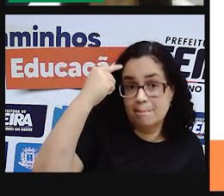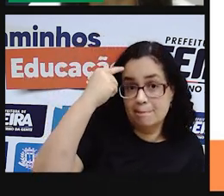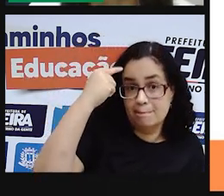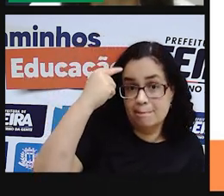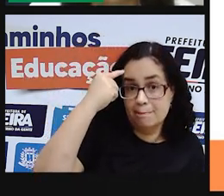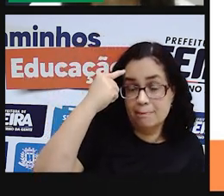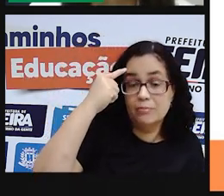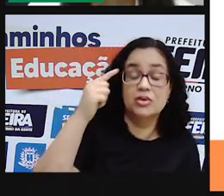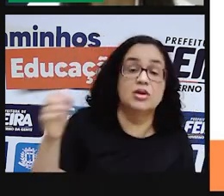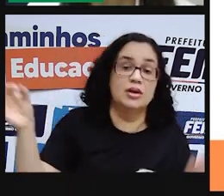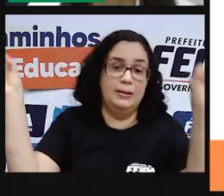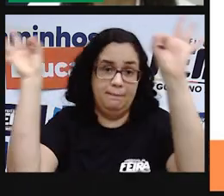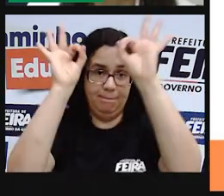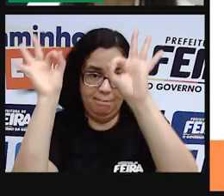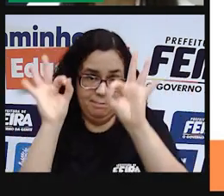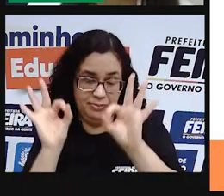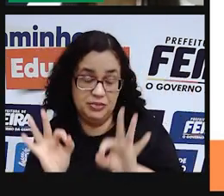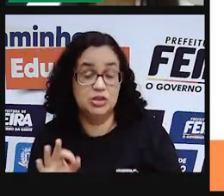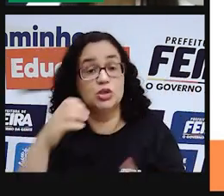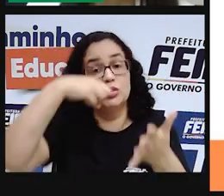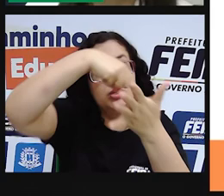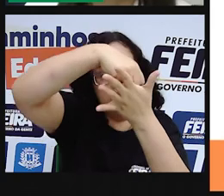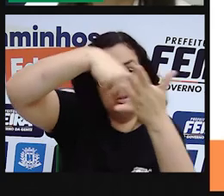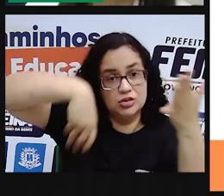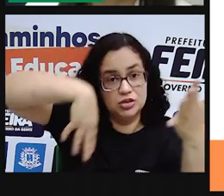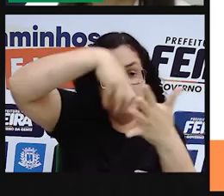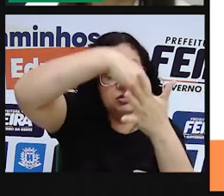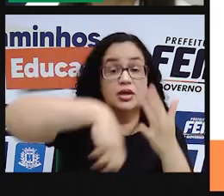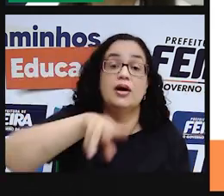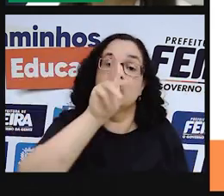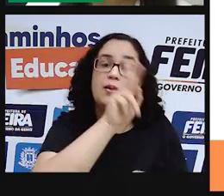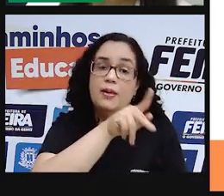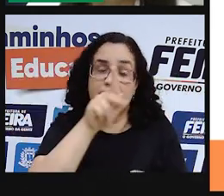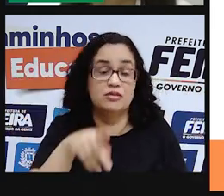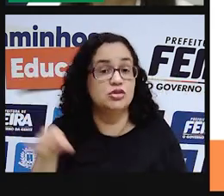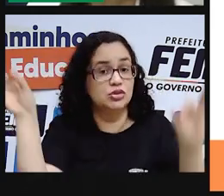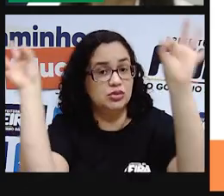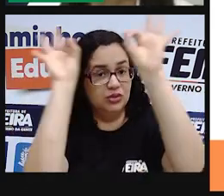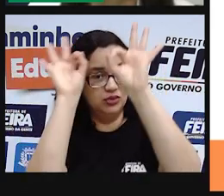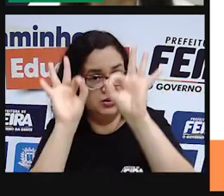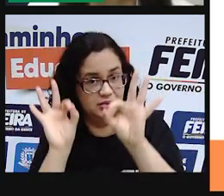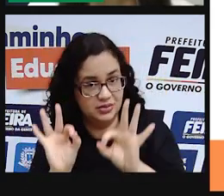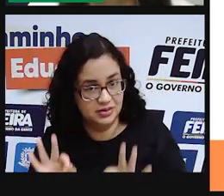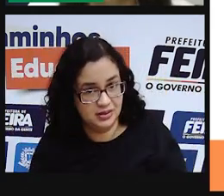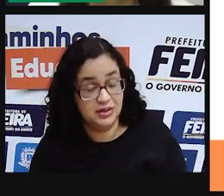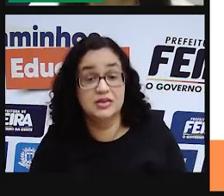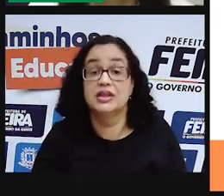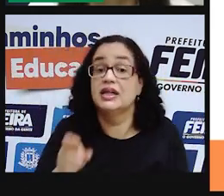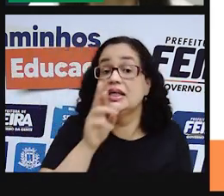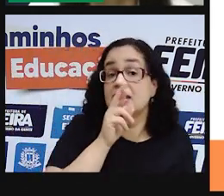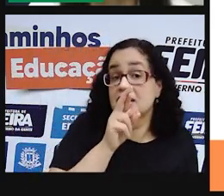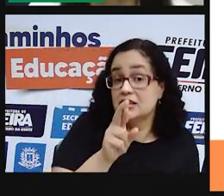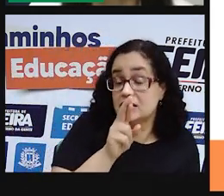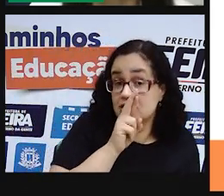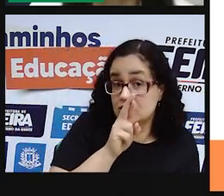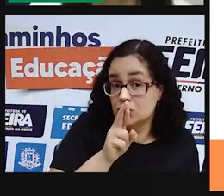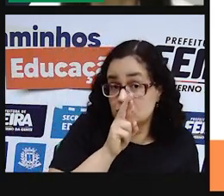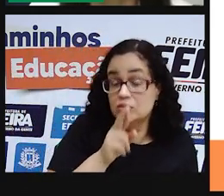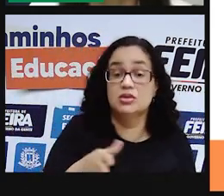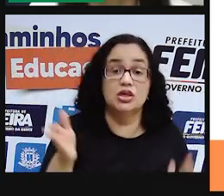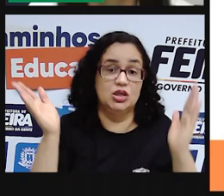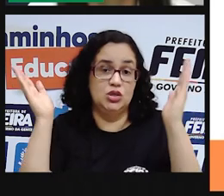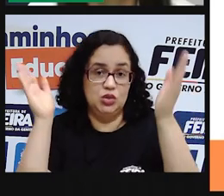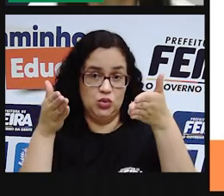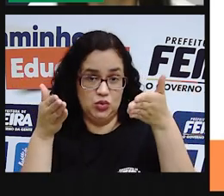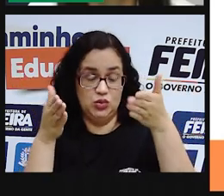e aí se preparem para a atividade que a Pro de vocês preparou, para que vocês respondam a partir agora,